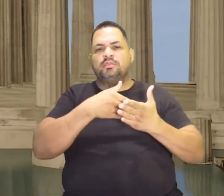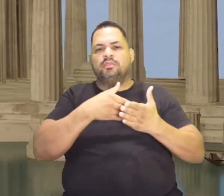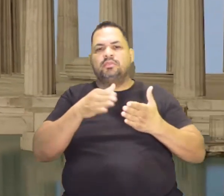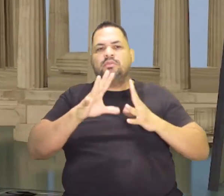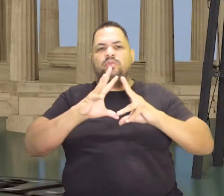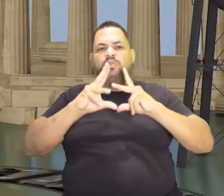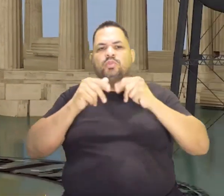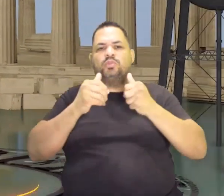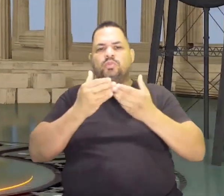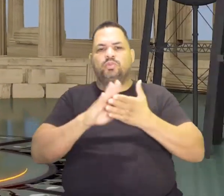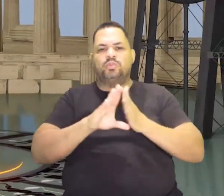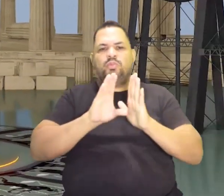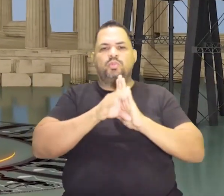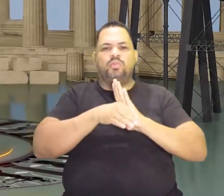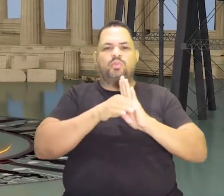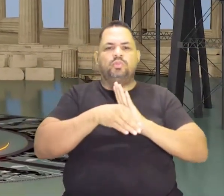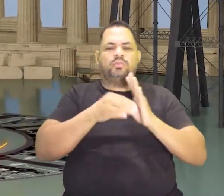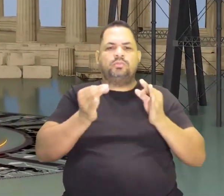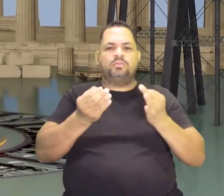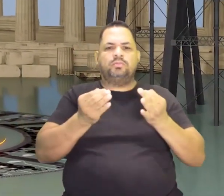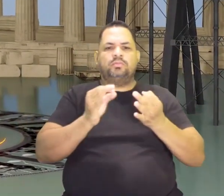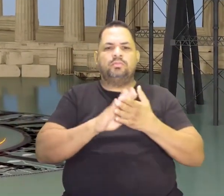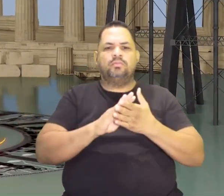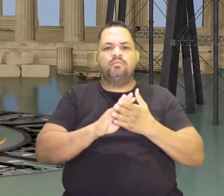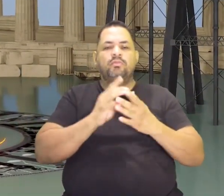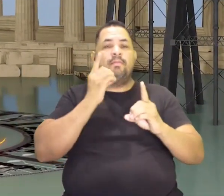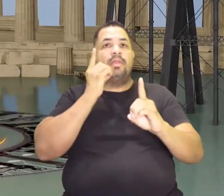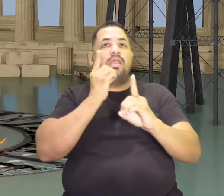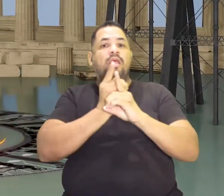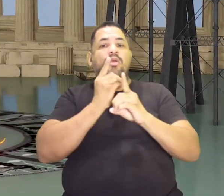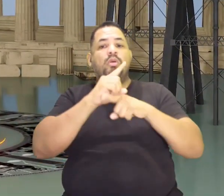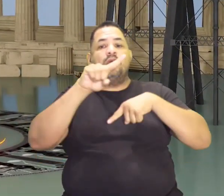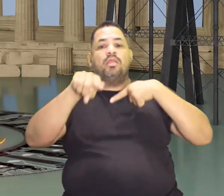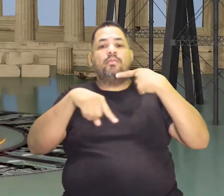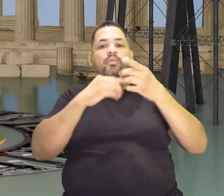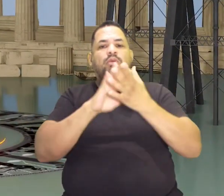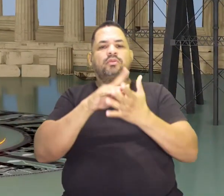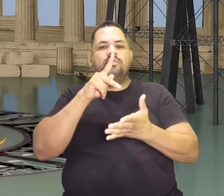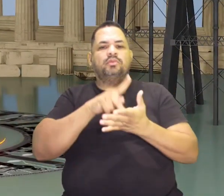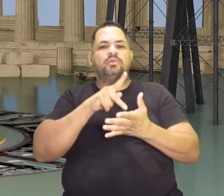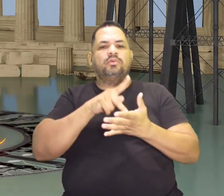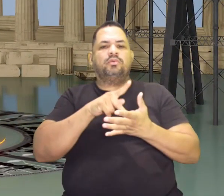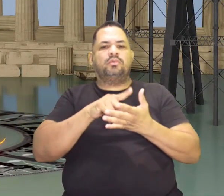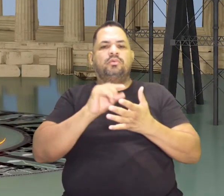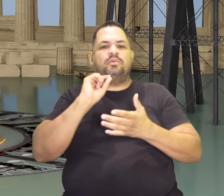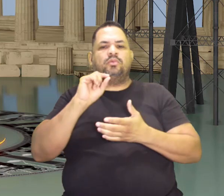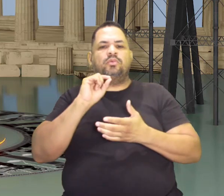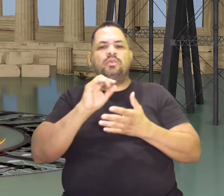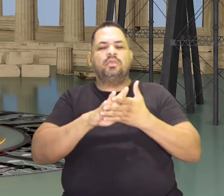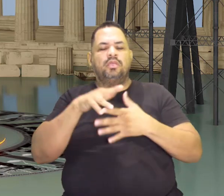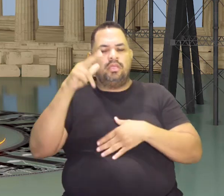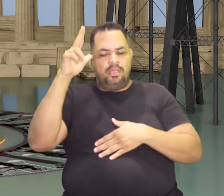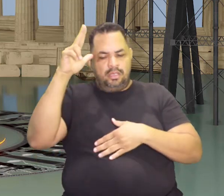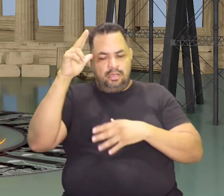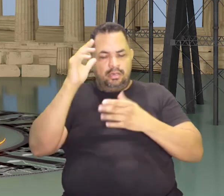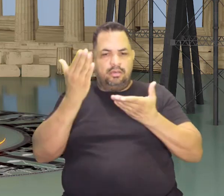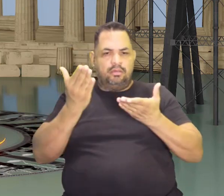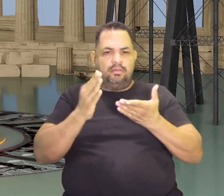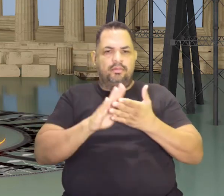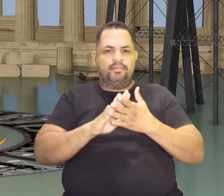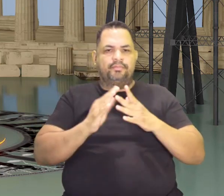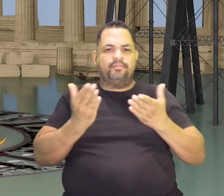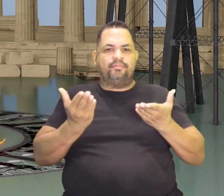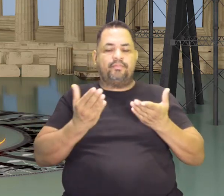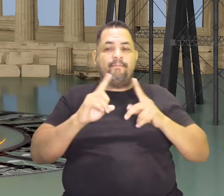todo o conceito daquele animal para ele encontrar a verdade de que é o cavalo, que é aquele animal. Só